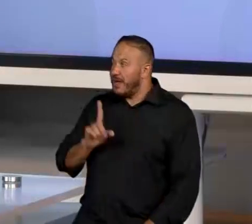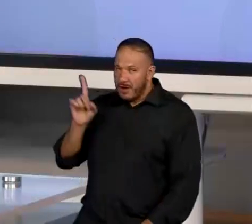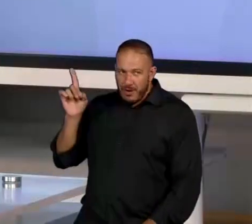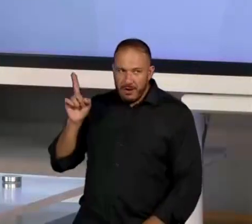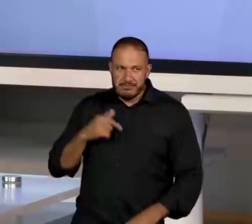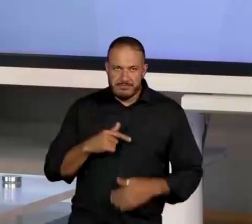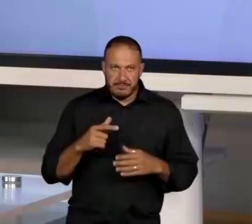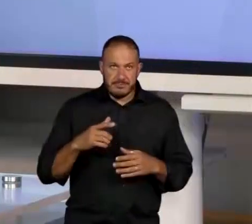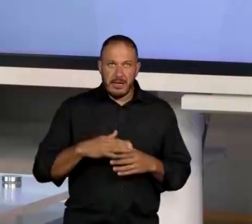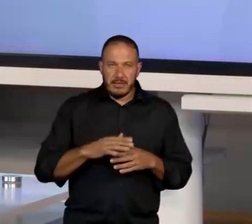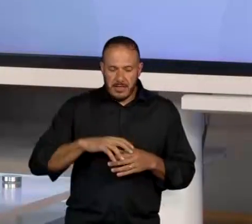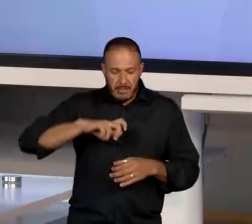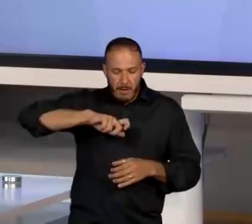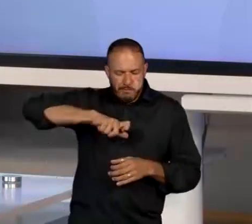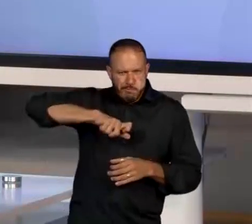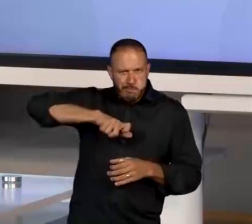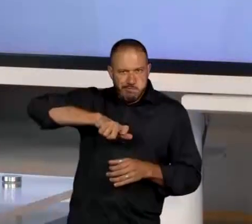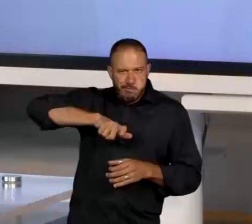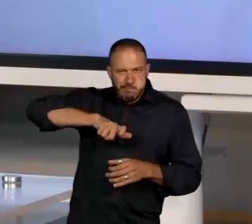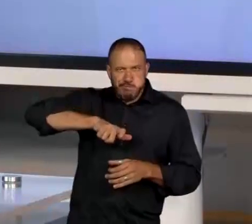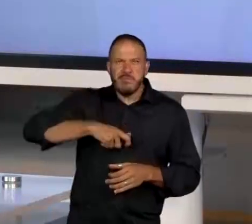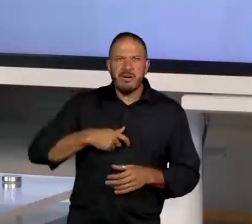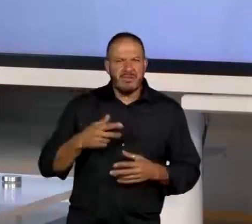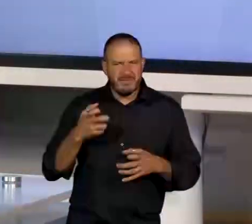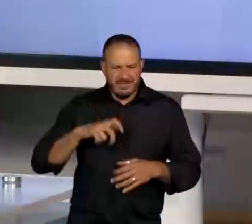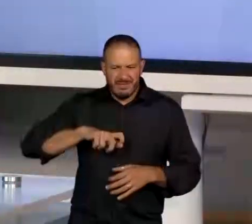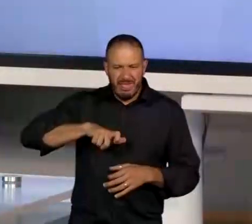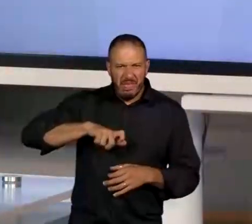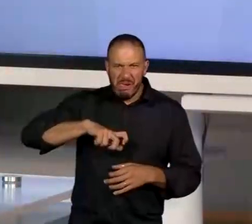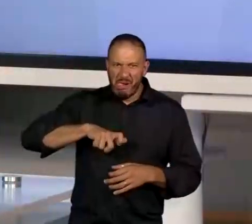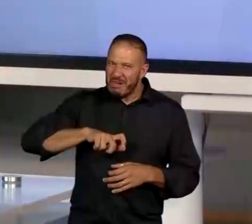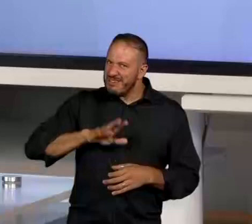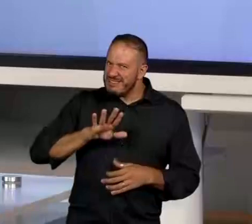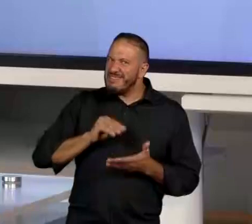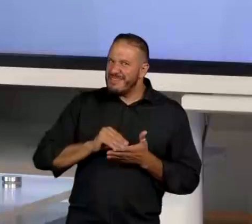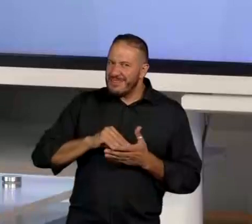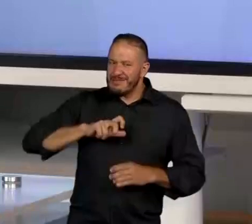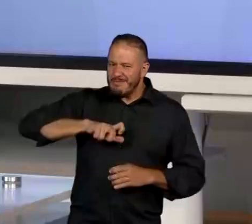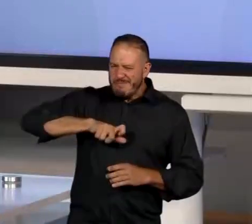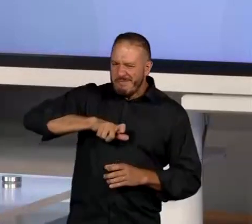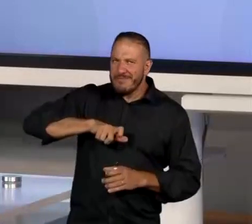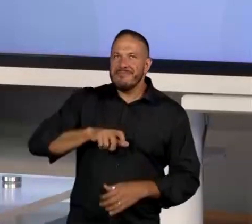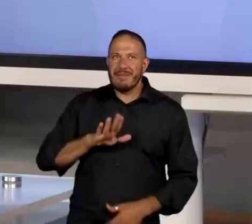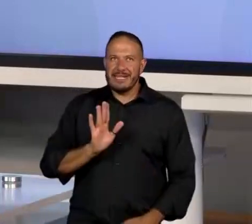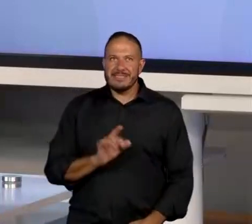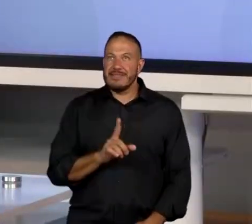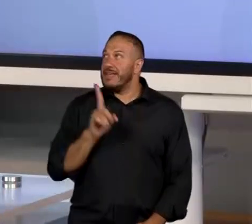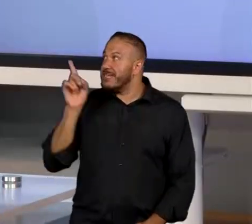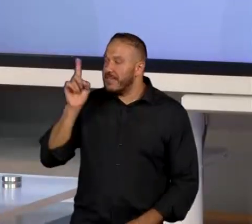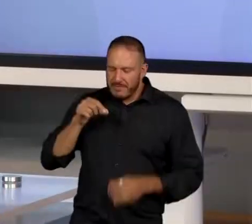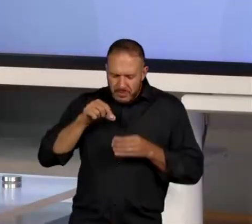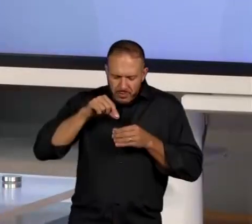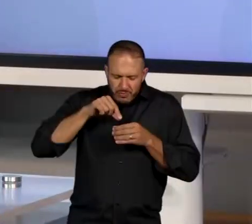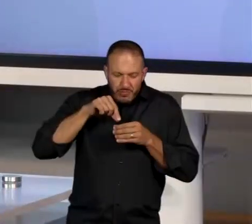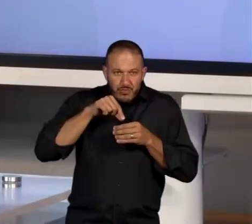bem fechada. E agora que eu percebi que a minha não está tanto. E aqui eu fiz um pontinho